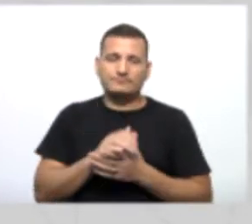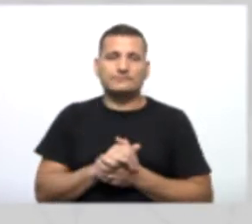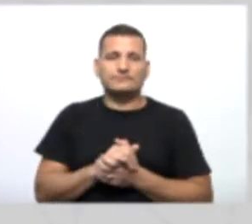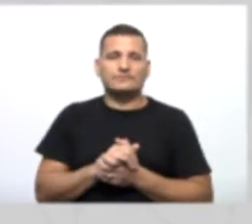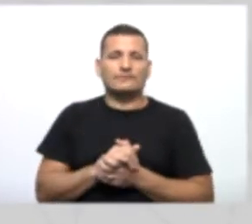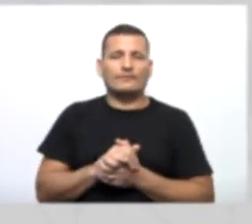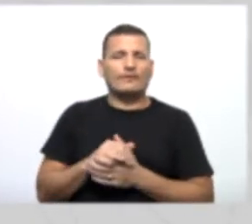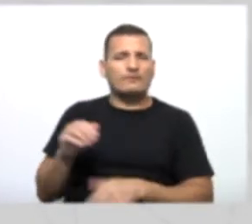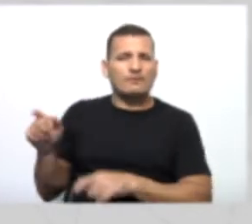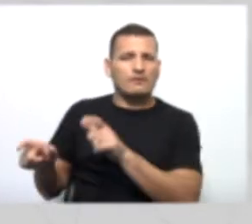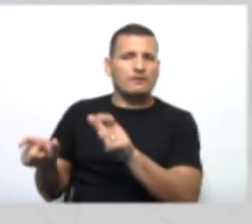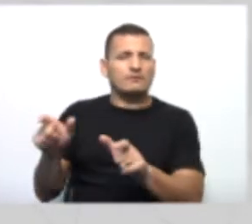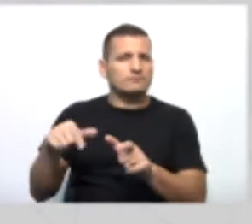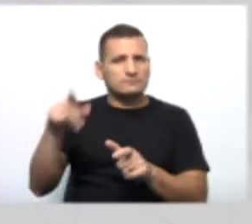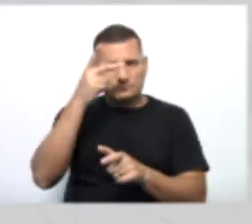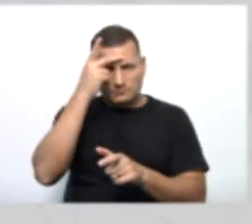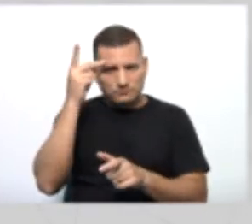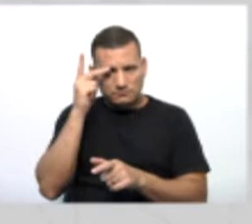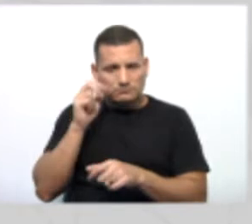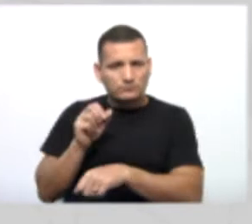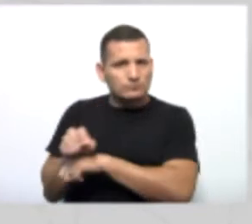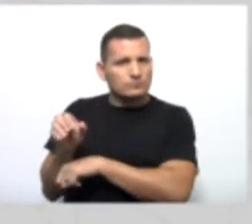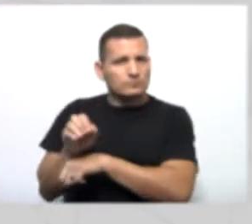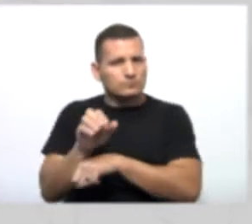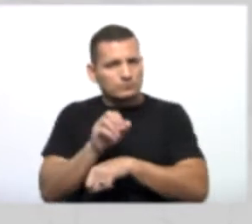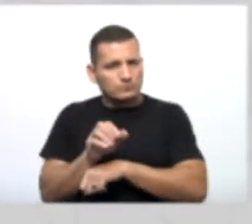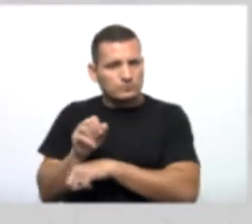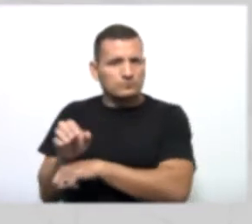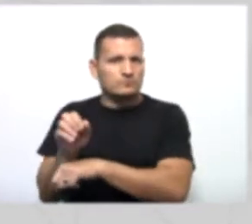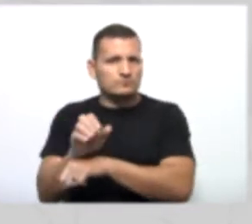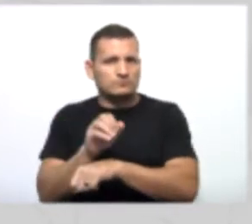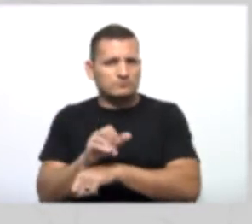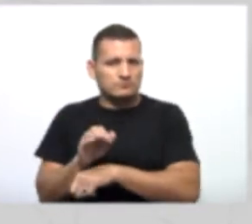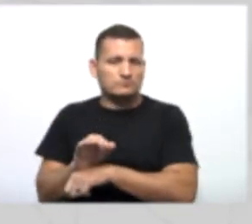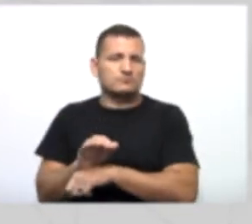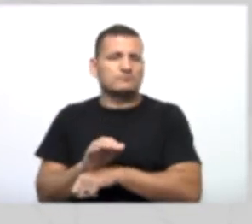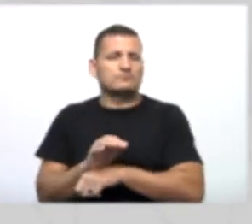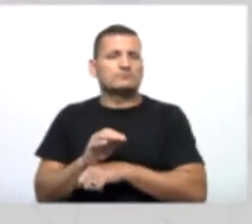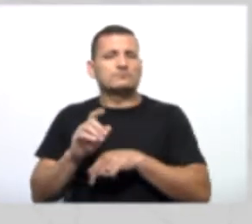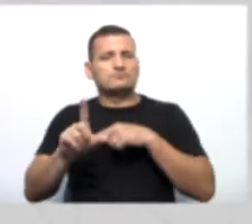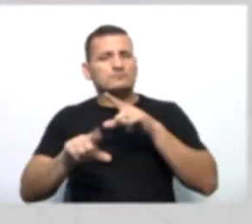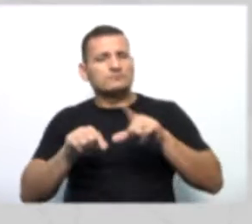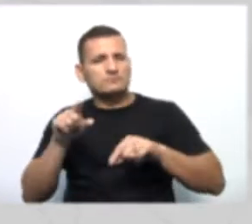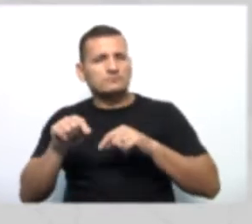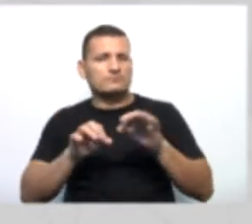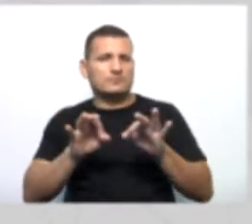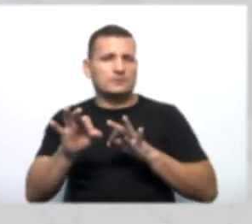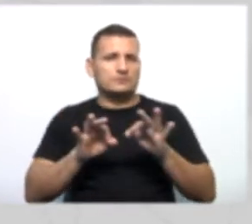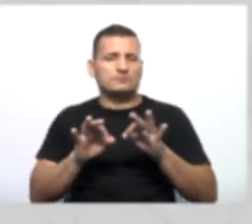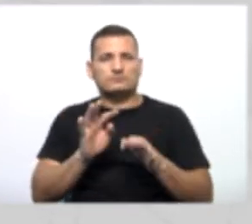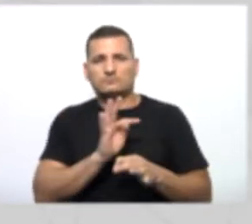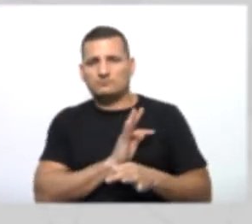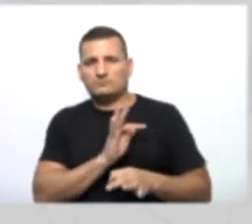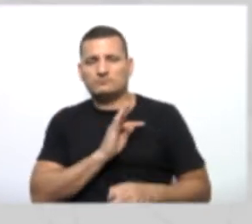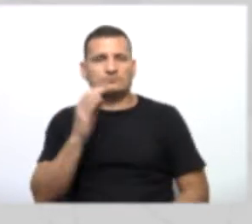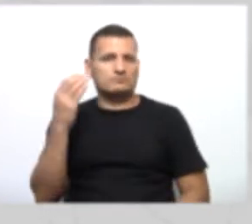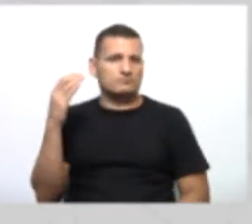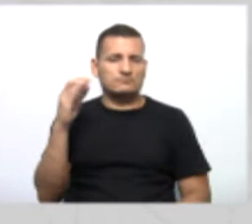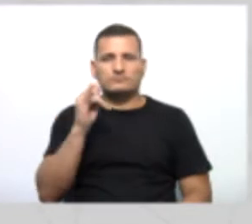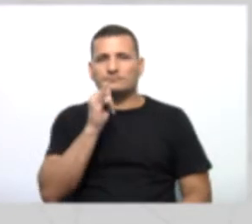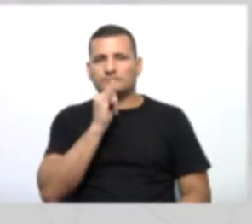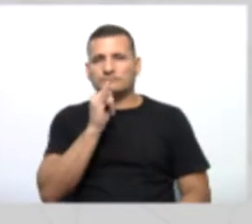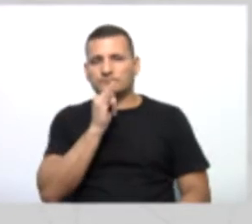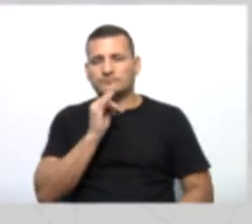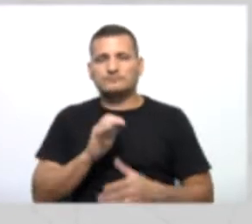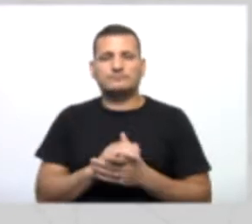consumidor orientações e escolhas feitas nos planos técnicos e científicos. Por exemplo, como é que